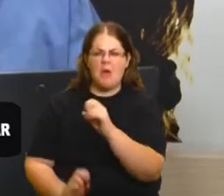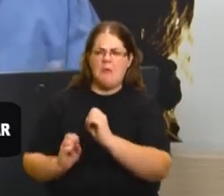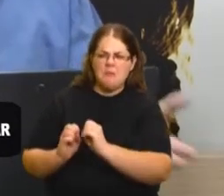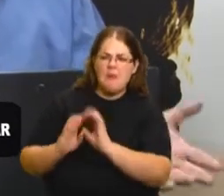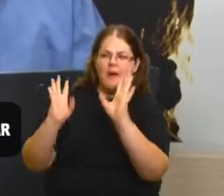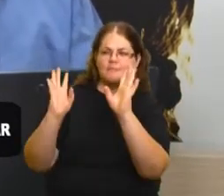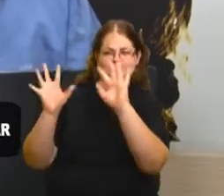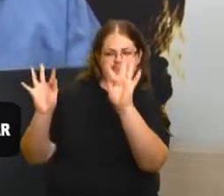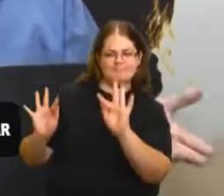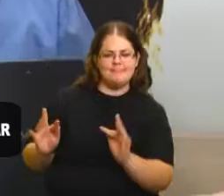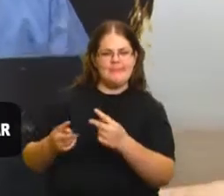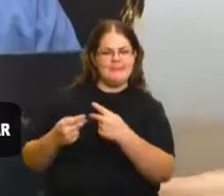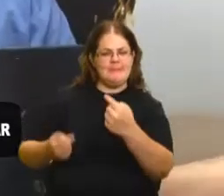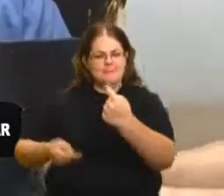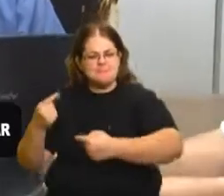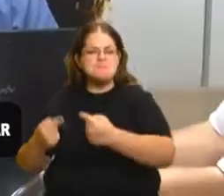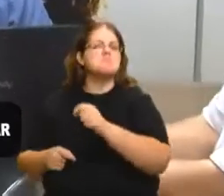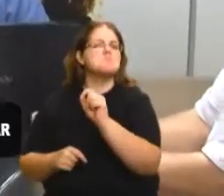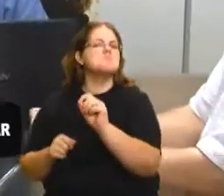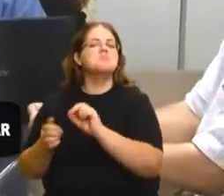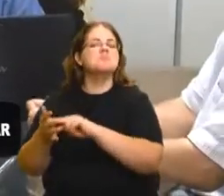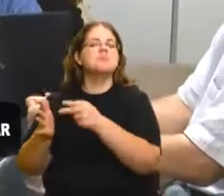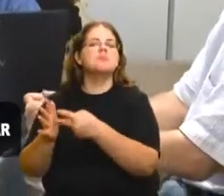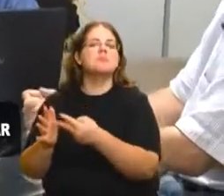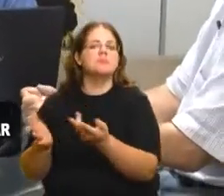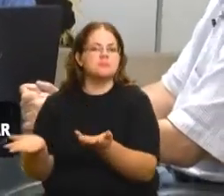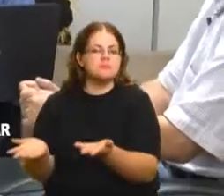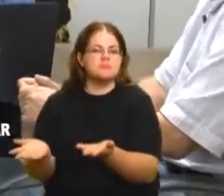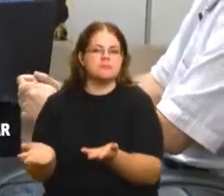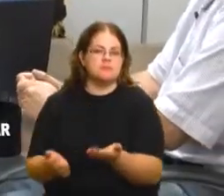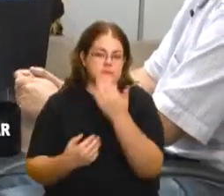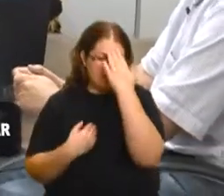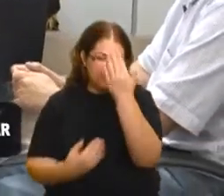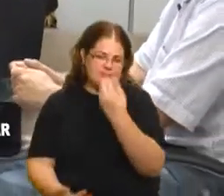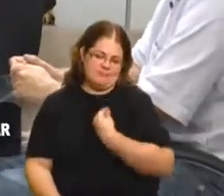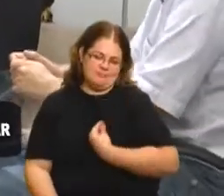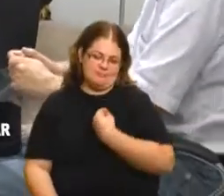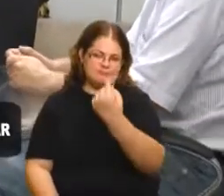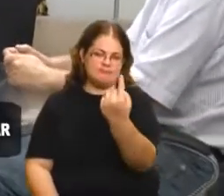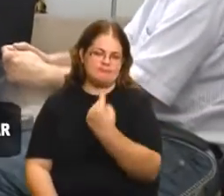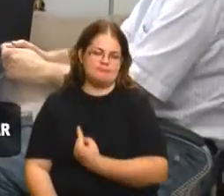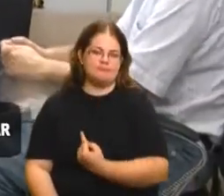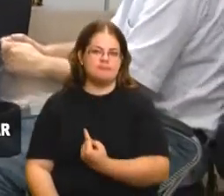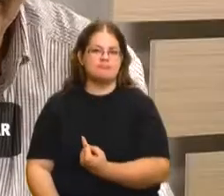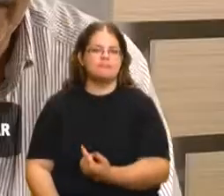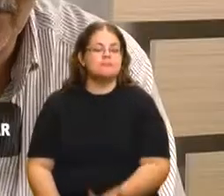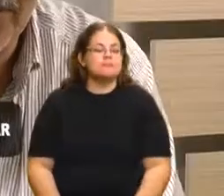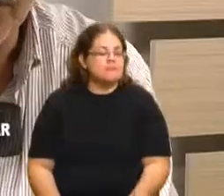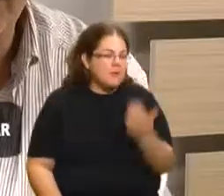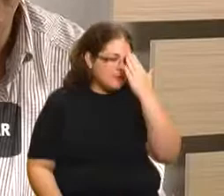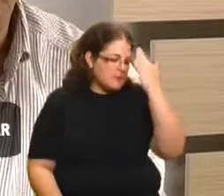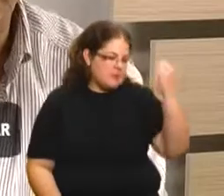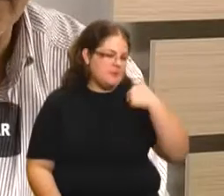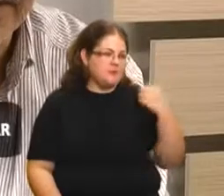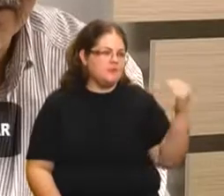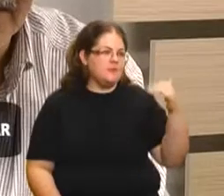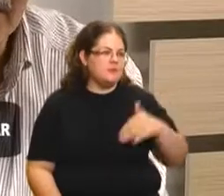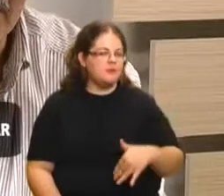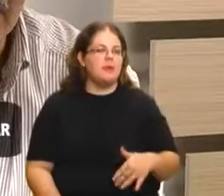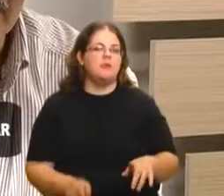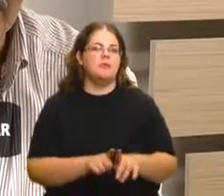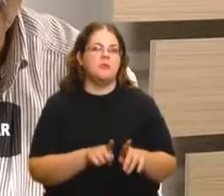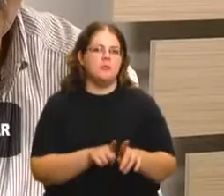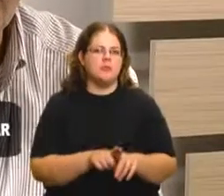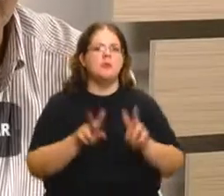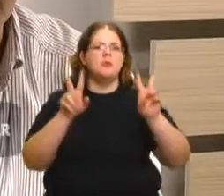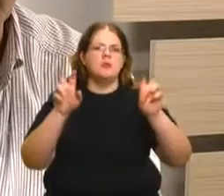comemorar, para celebrar, para discutir, para debater. Vereador, obrigado pela presença. Eu que agradeço, obrigado pela cobertura que a TV Câmara está dando. É